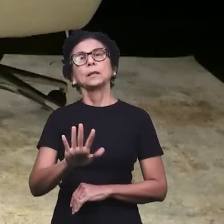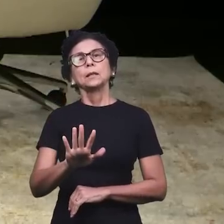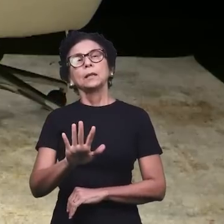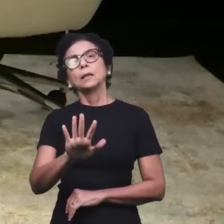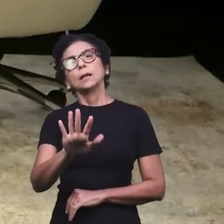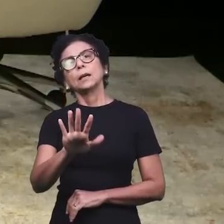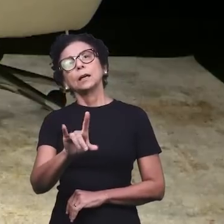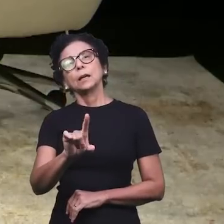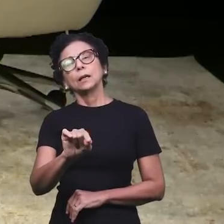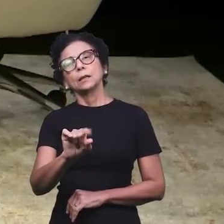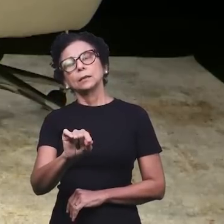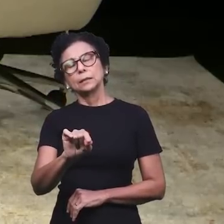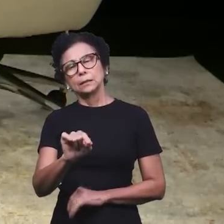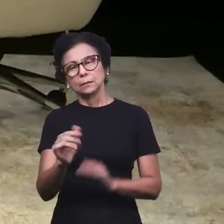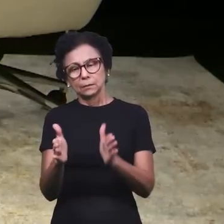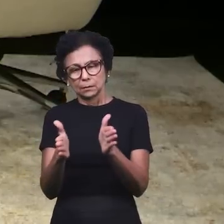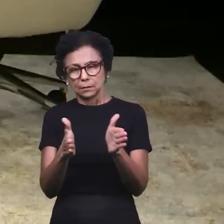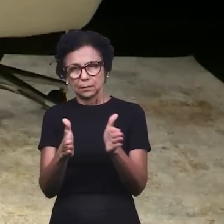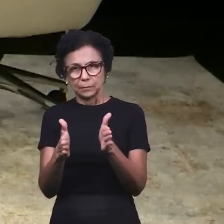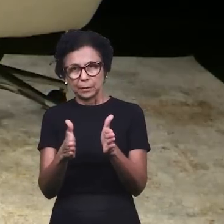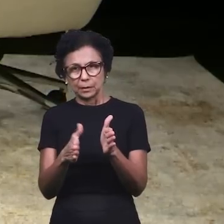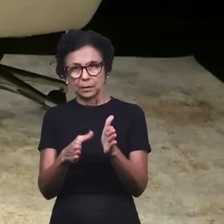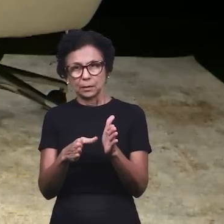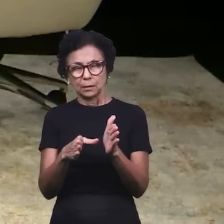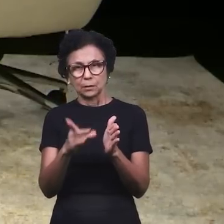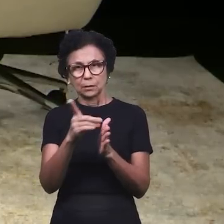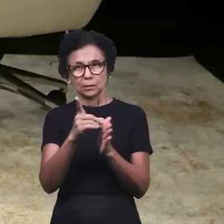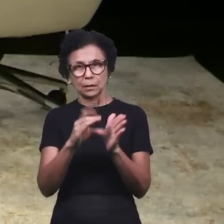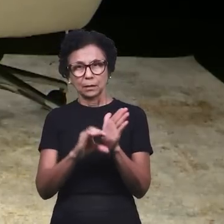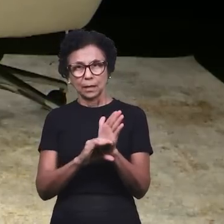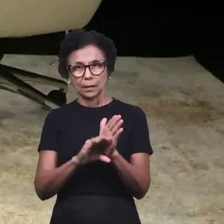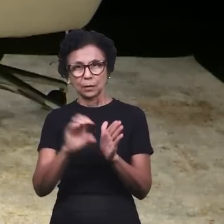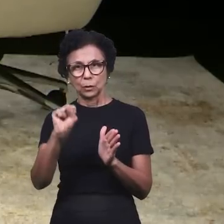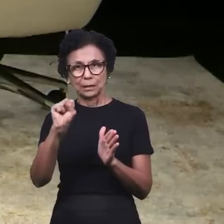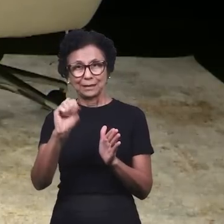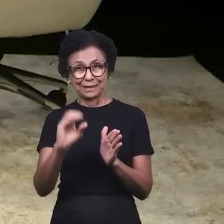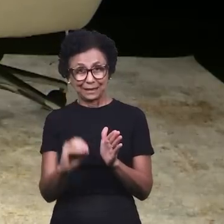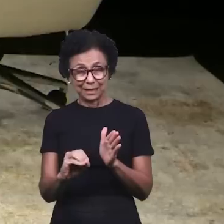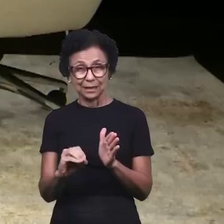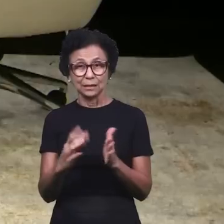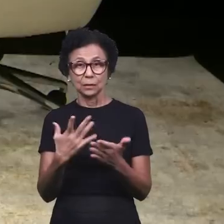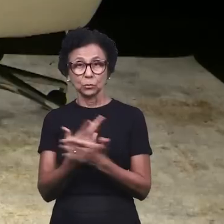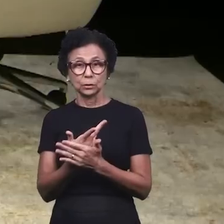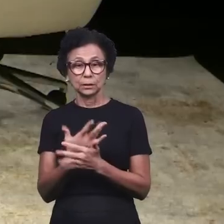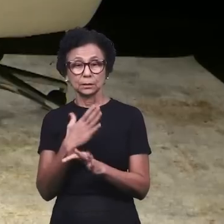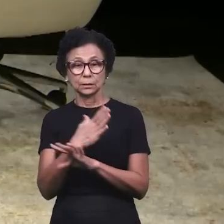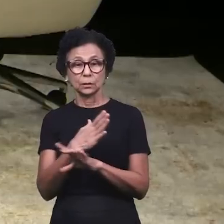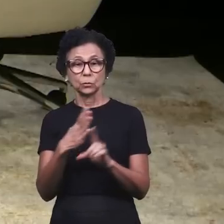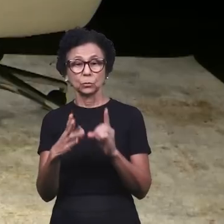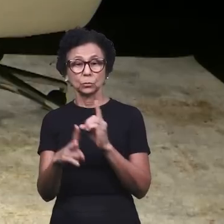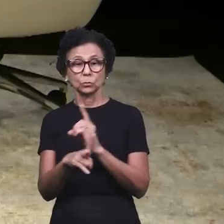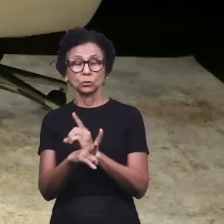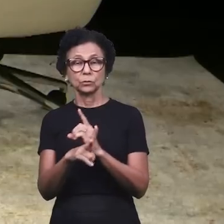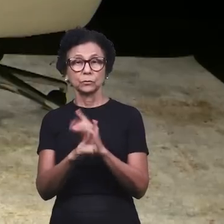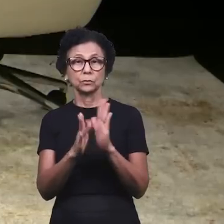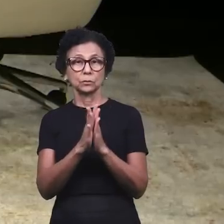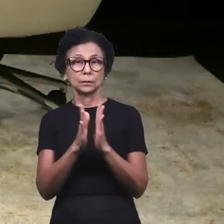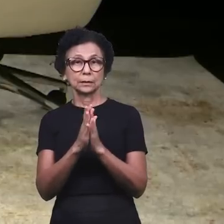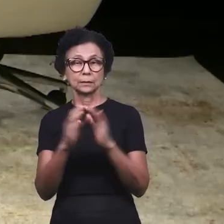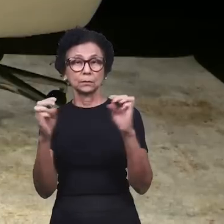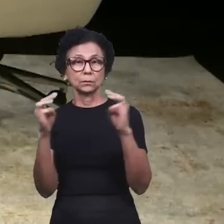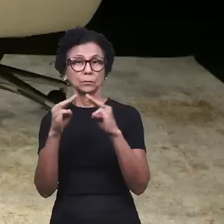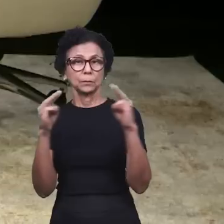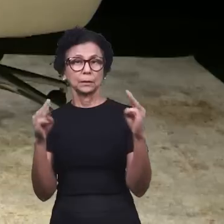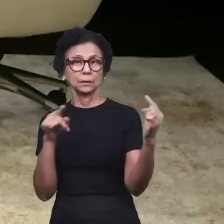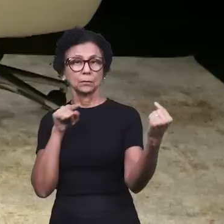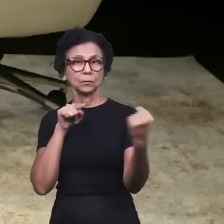Nesse período da década de 80, nós fizemos uma vigília de pastores lá no Manaim, e o objetivo,